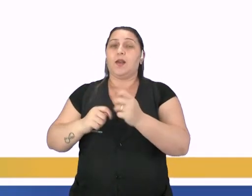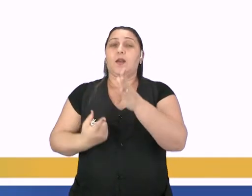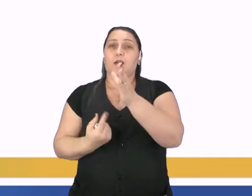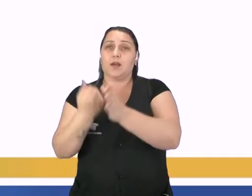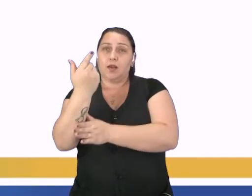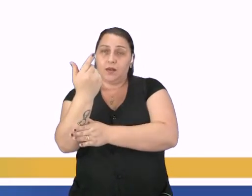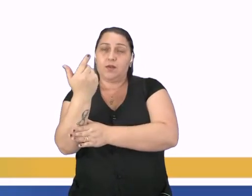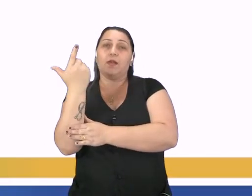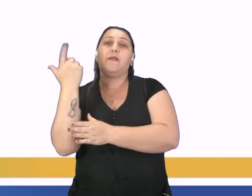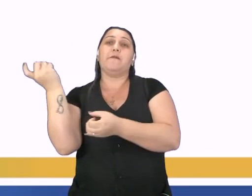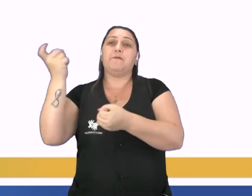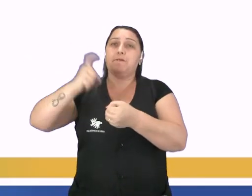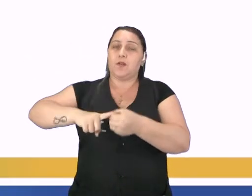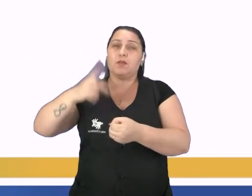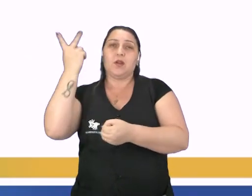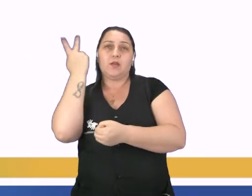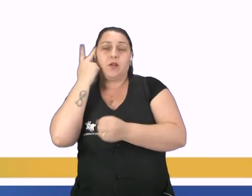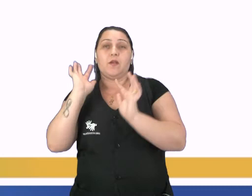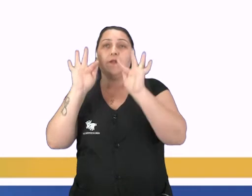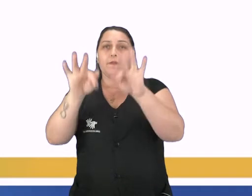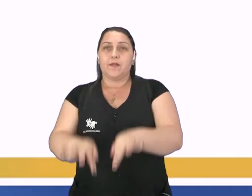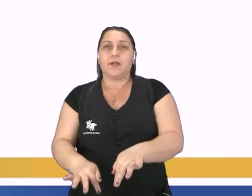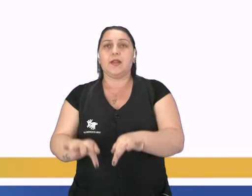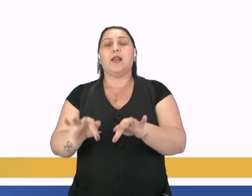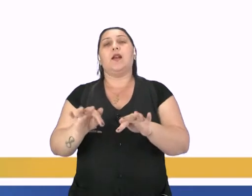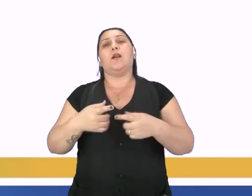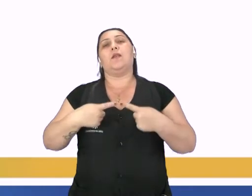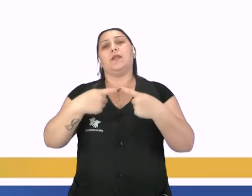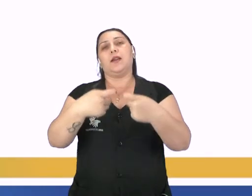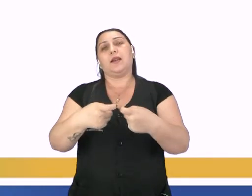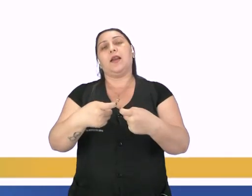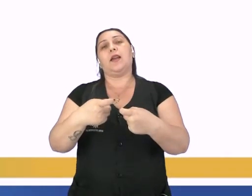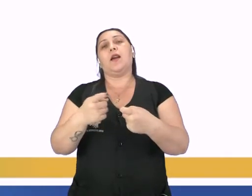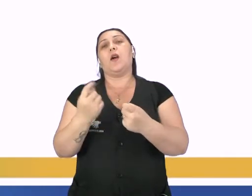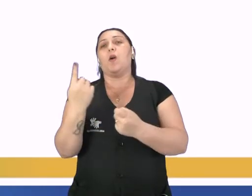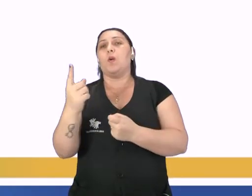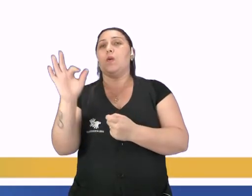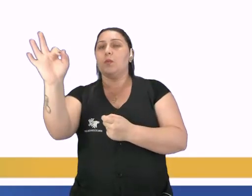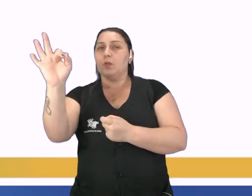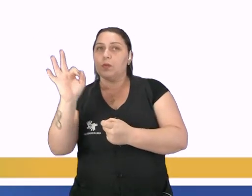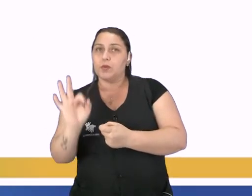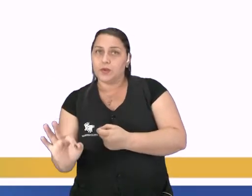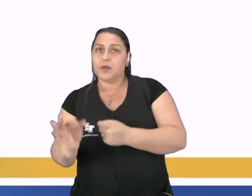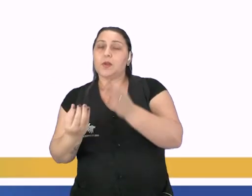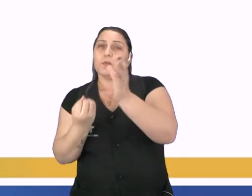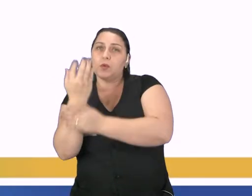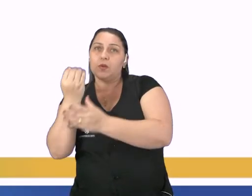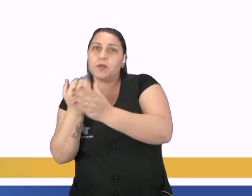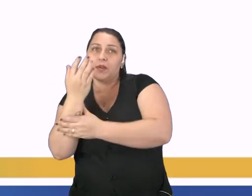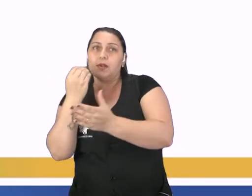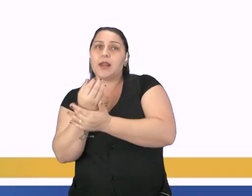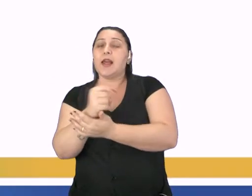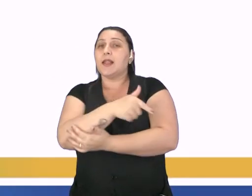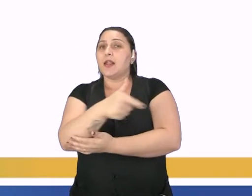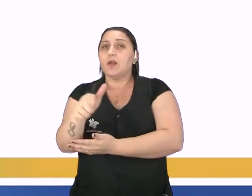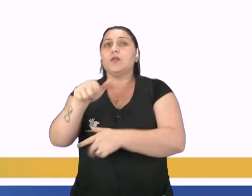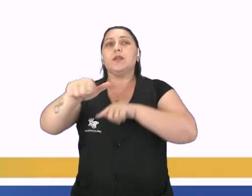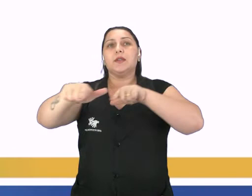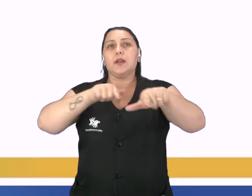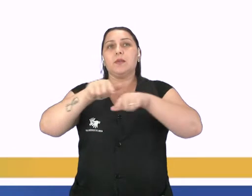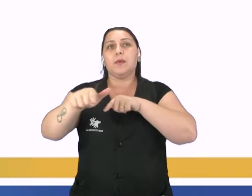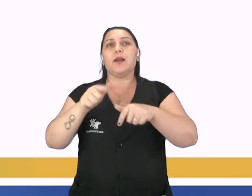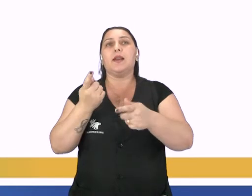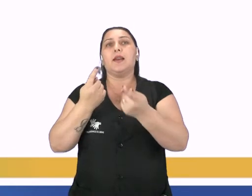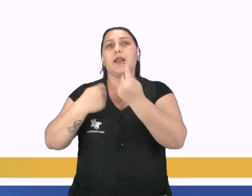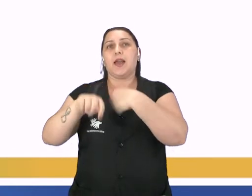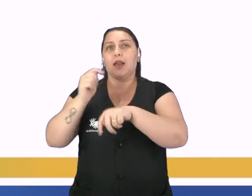recupera. Ao final da guerra, apenas 1% dos norte-americanos produtivos estavam desempregados e a economia